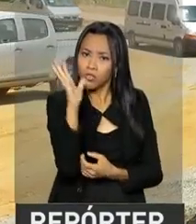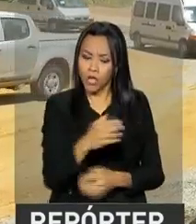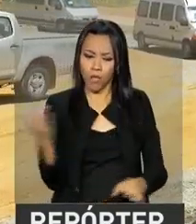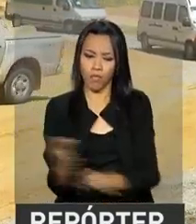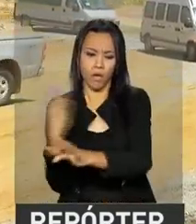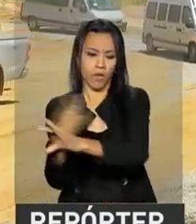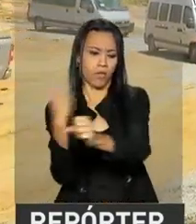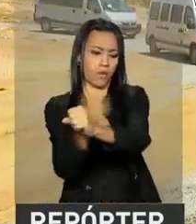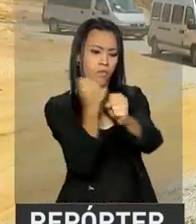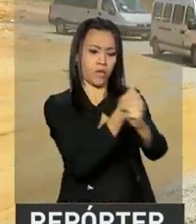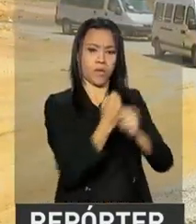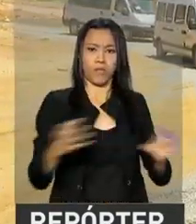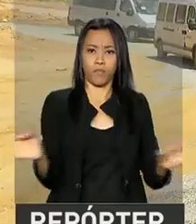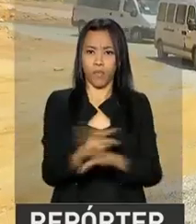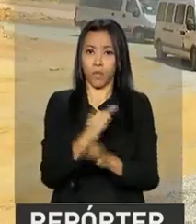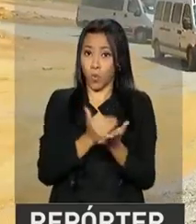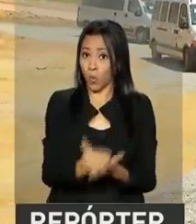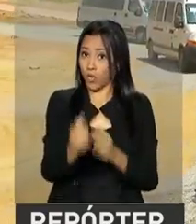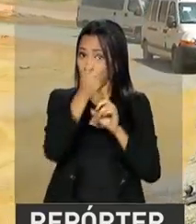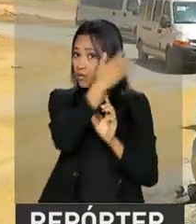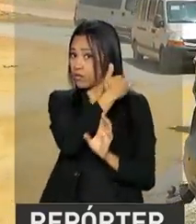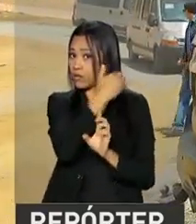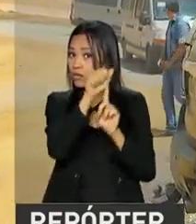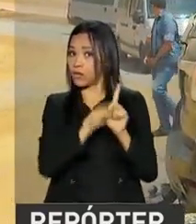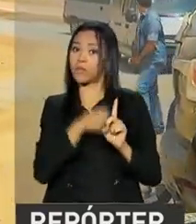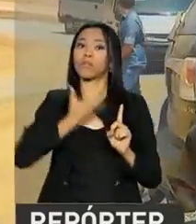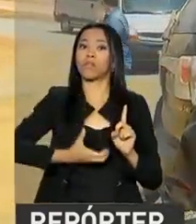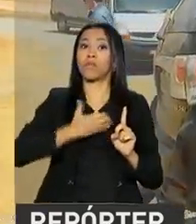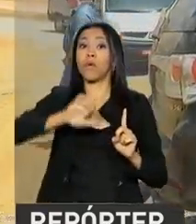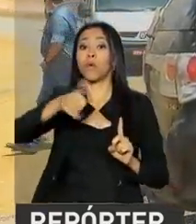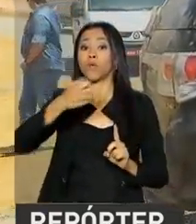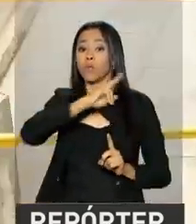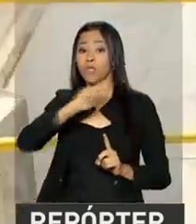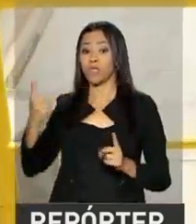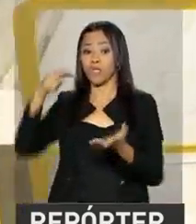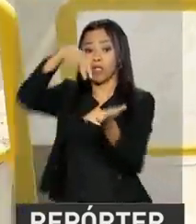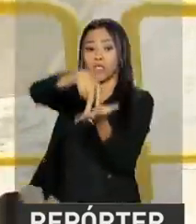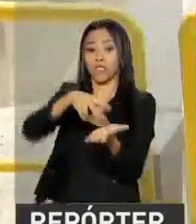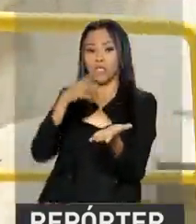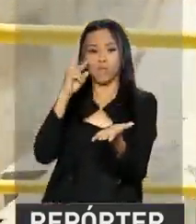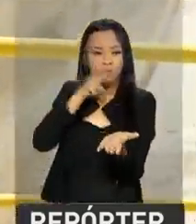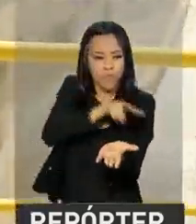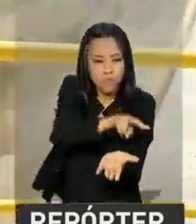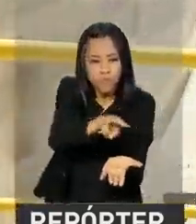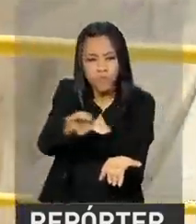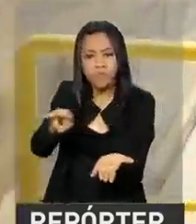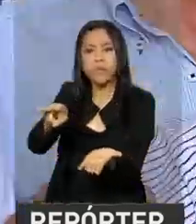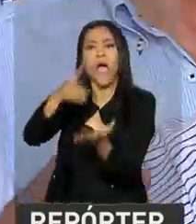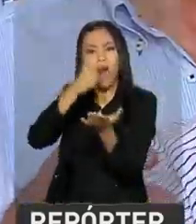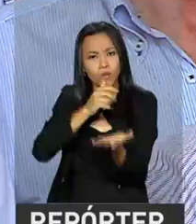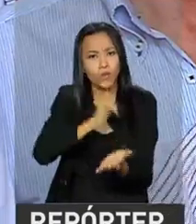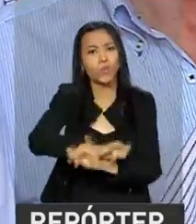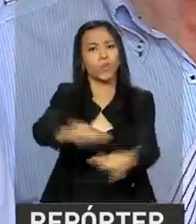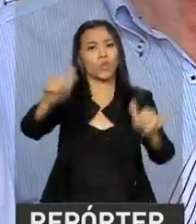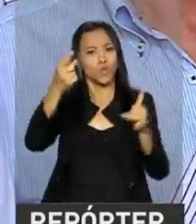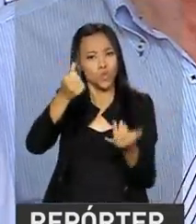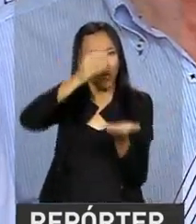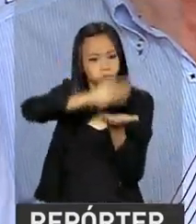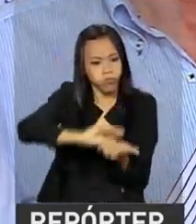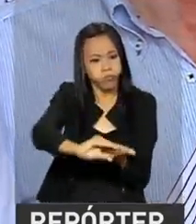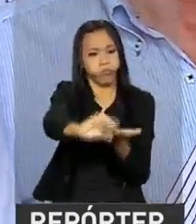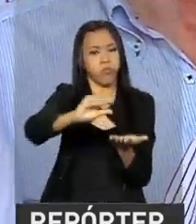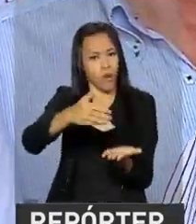no começo de dezembro, quando o presidente Michel Temer vistoriou as obras e anunciou a retomada de investimentos. Um dos nossos projetos,